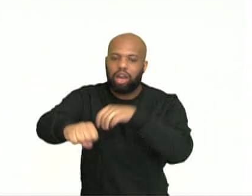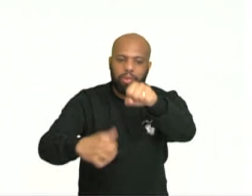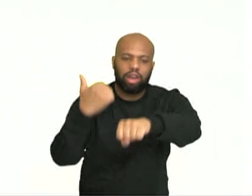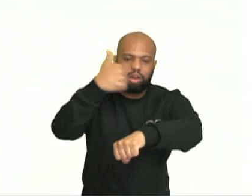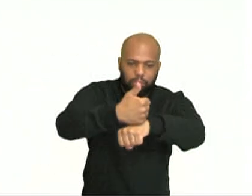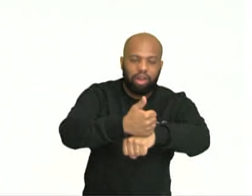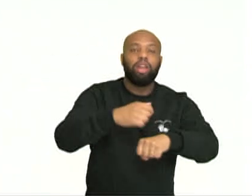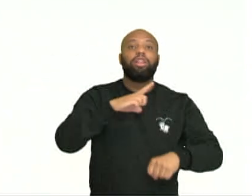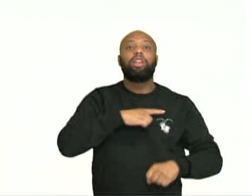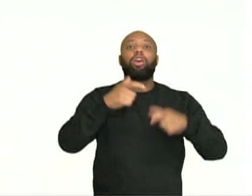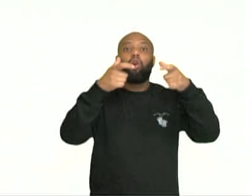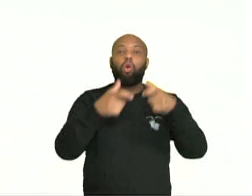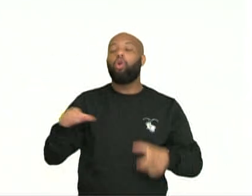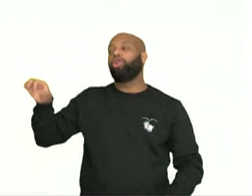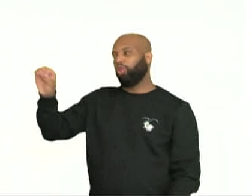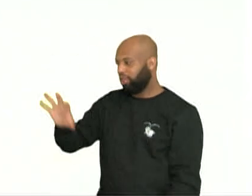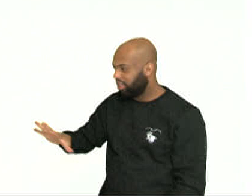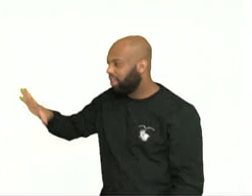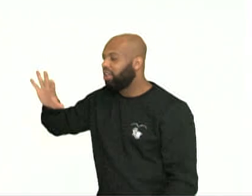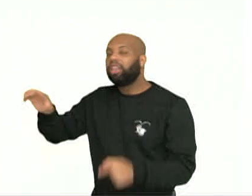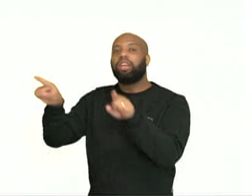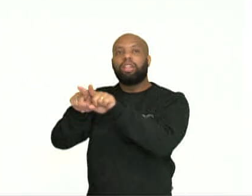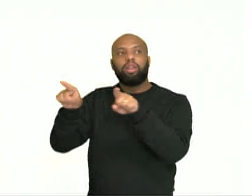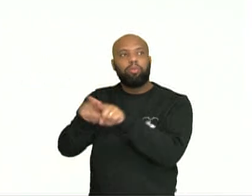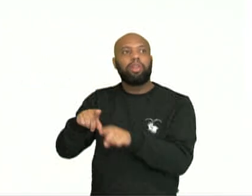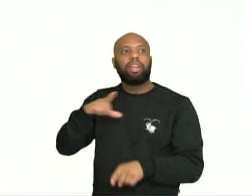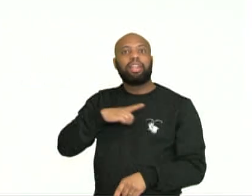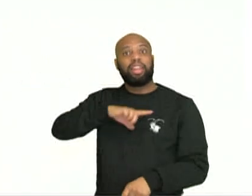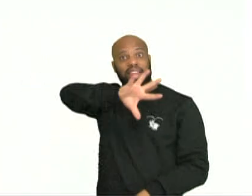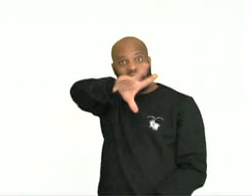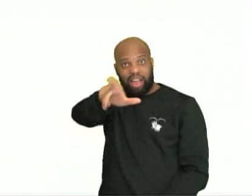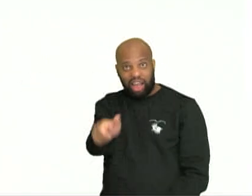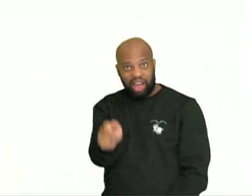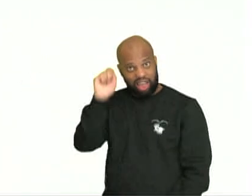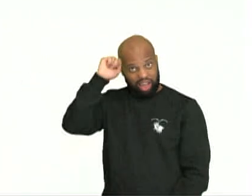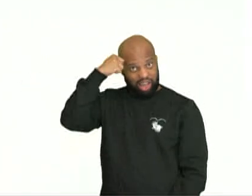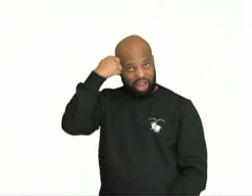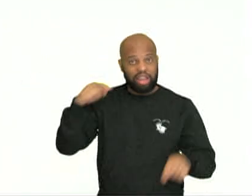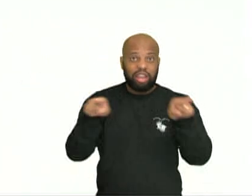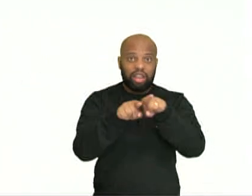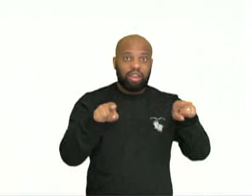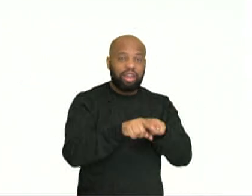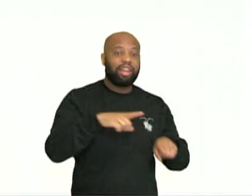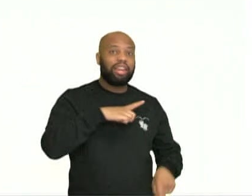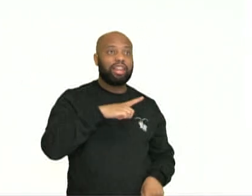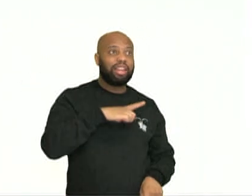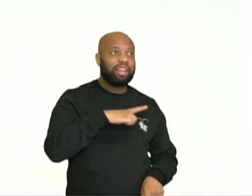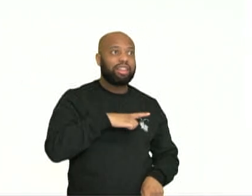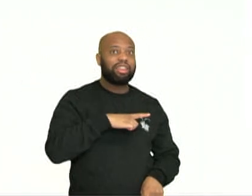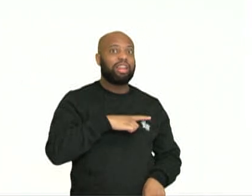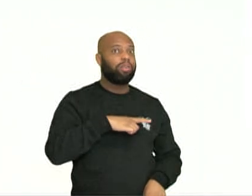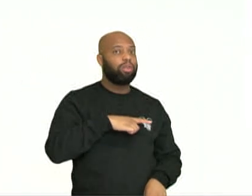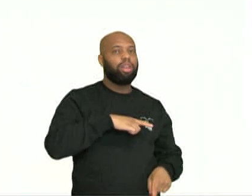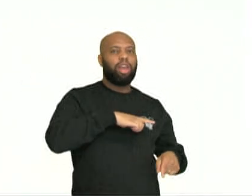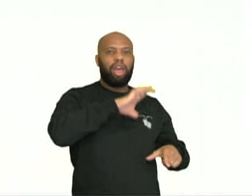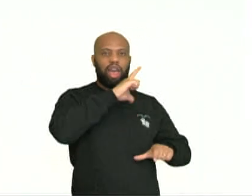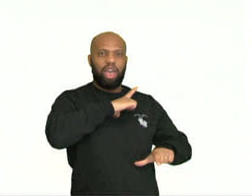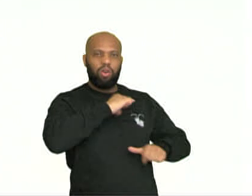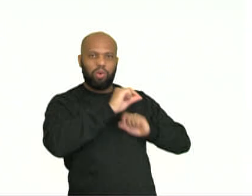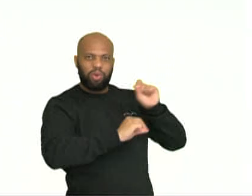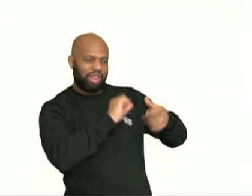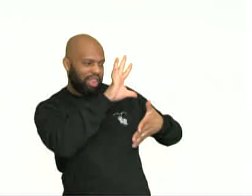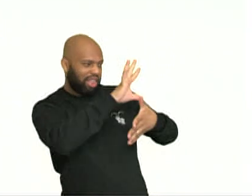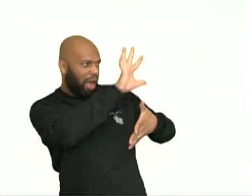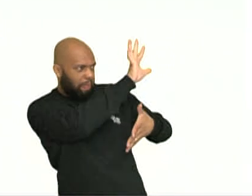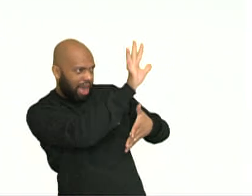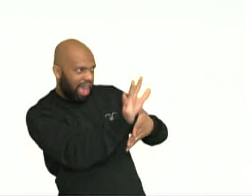aparece tanto na Oceania, quanto ainda na questão africana, quanto na questão americana, como por exemplo nas Ilhas Malvinas.